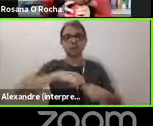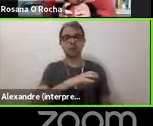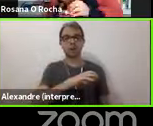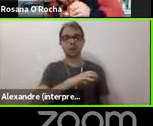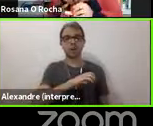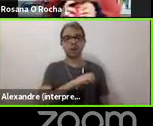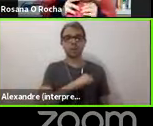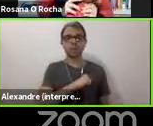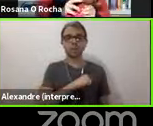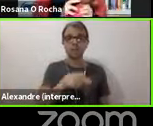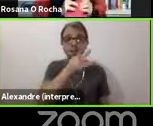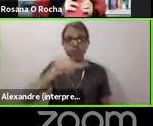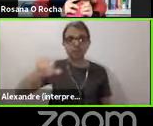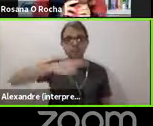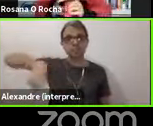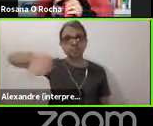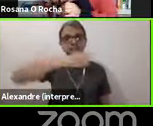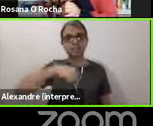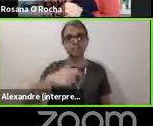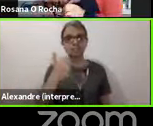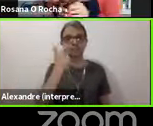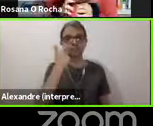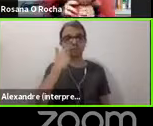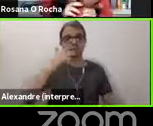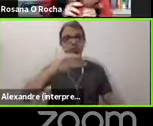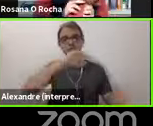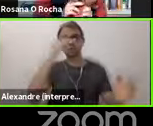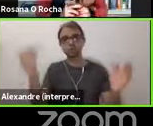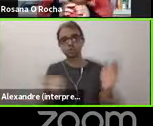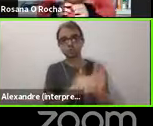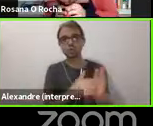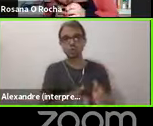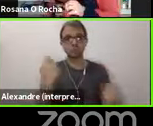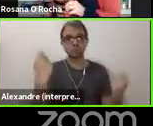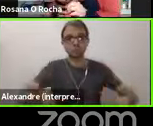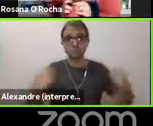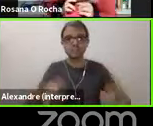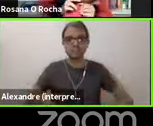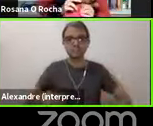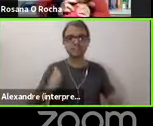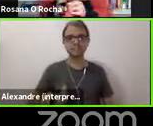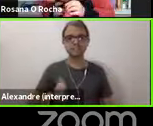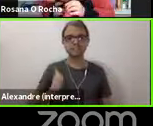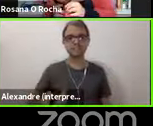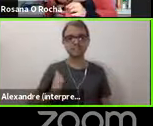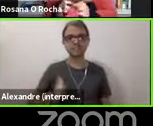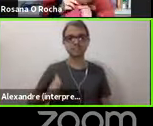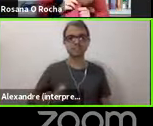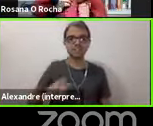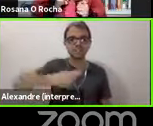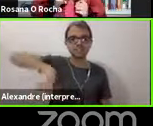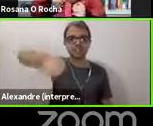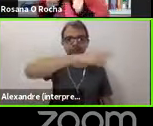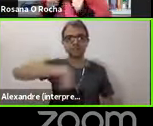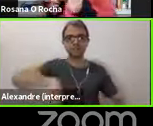Vamos viver tudo que há pra viver, vamos nos permitir.